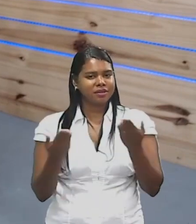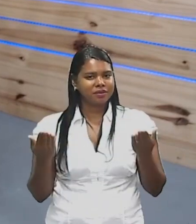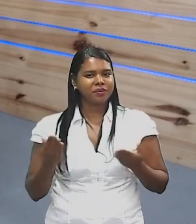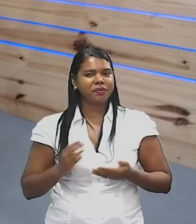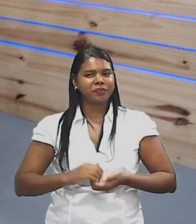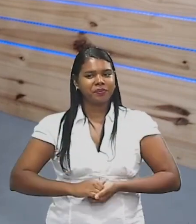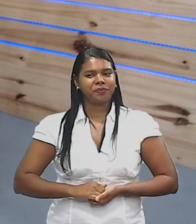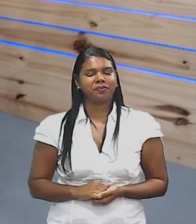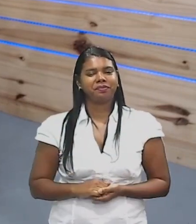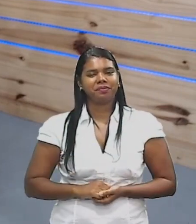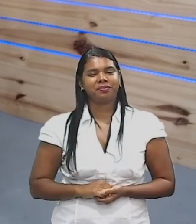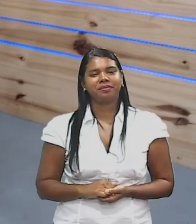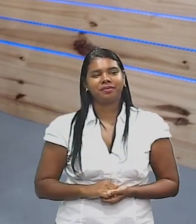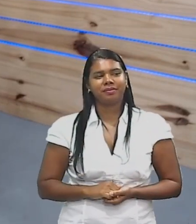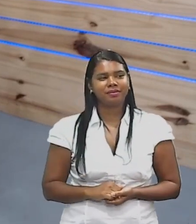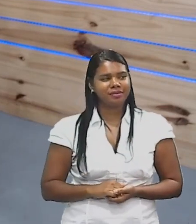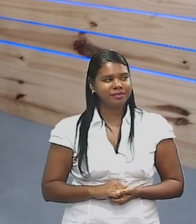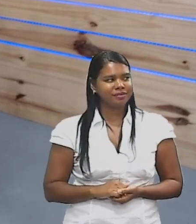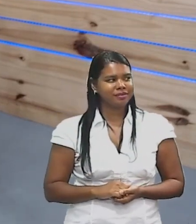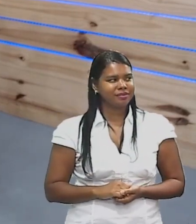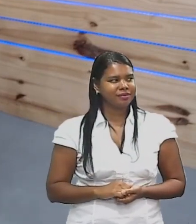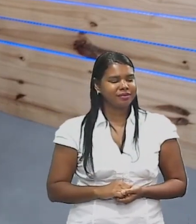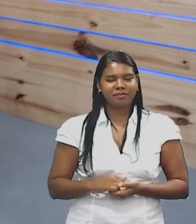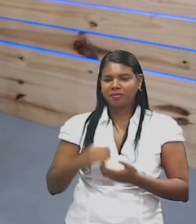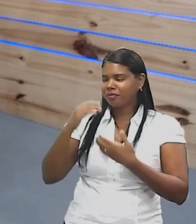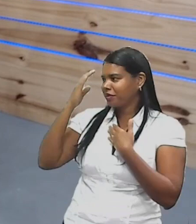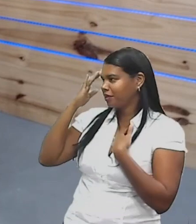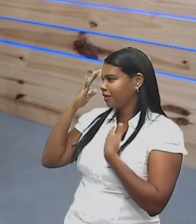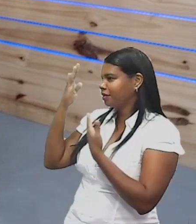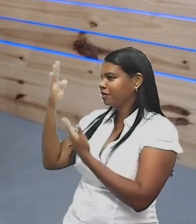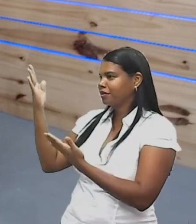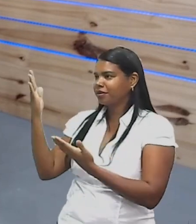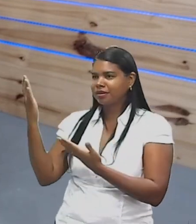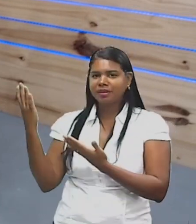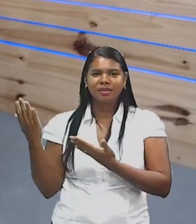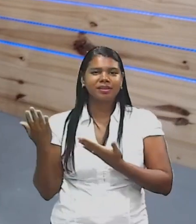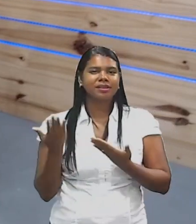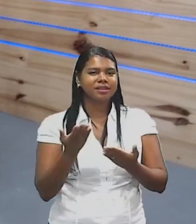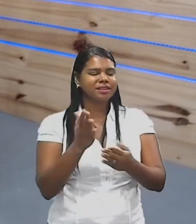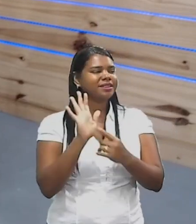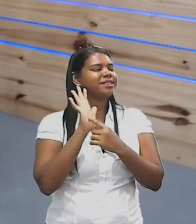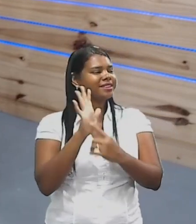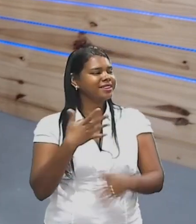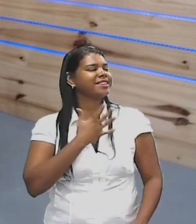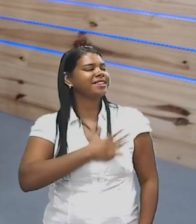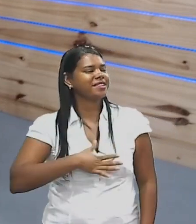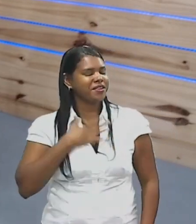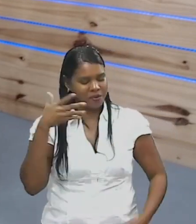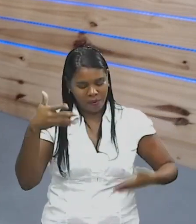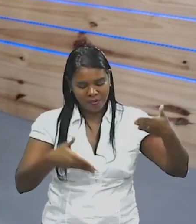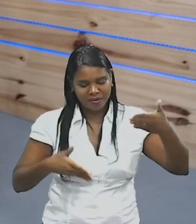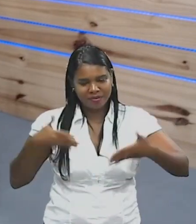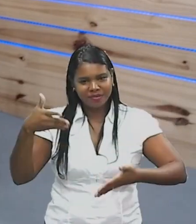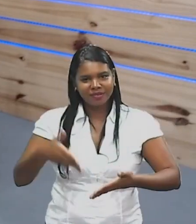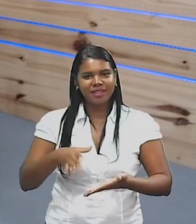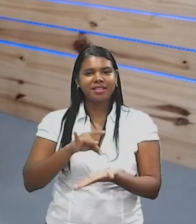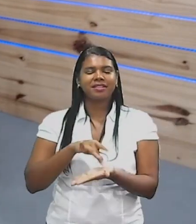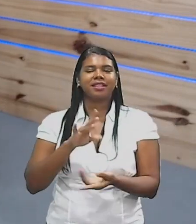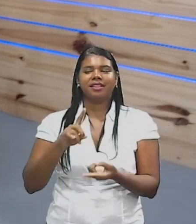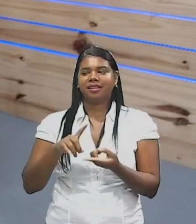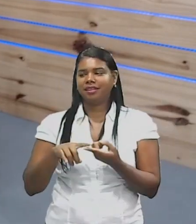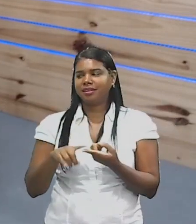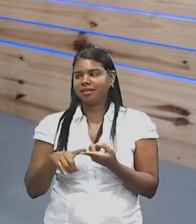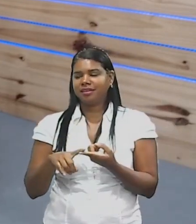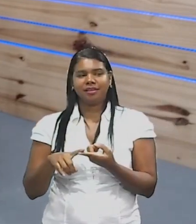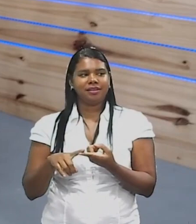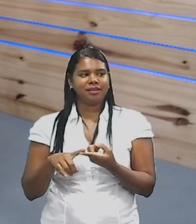tá certo? Ok, obrigada. Obrigado pela apresentação. É um prazer participar, né, aqui desse evento